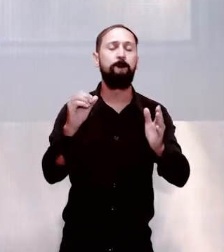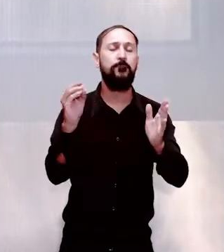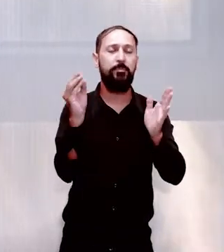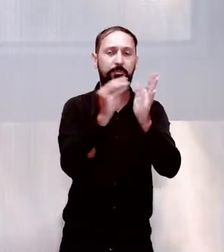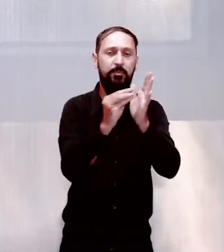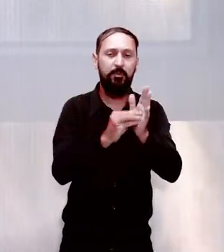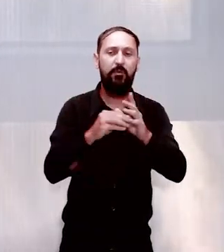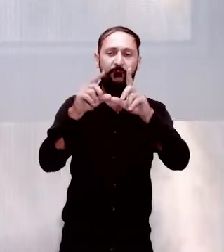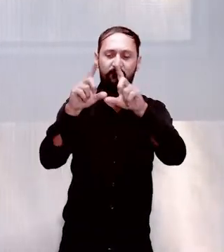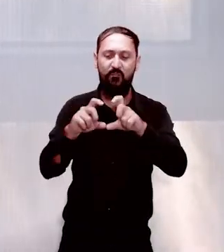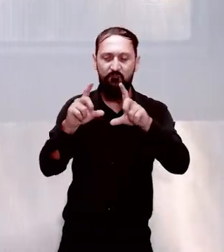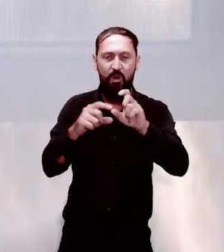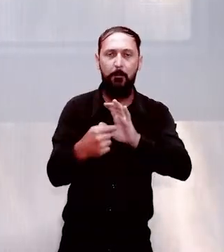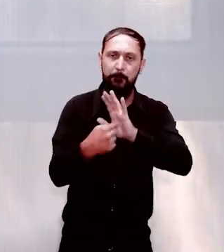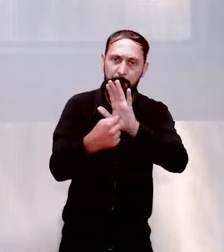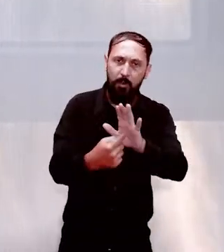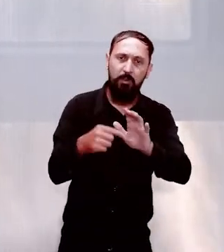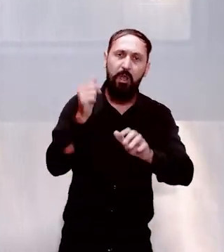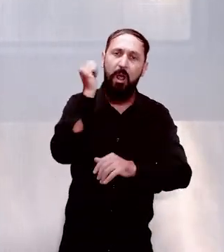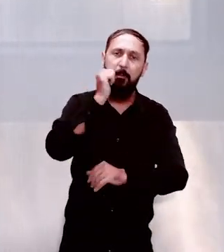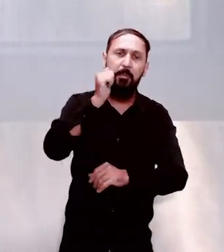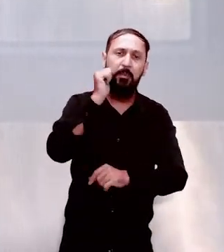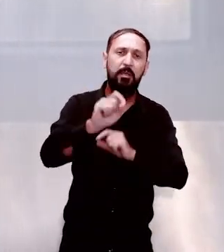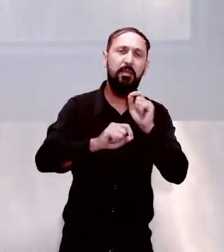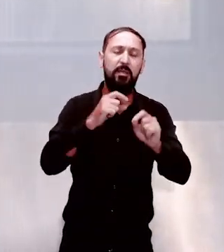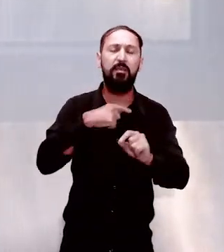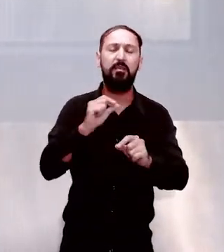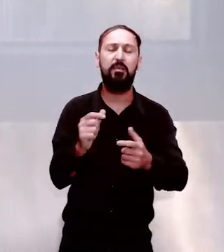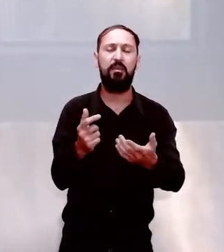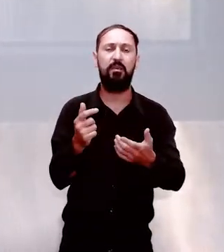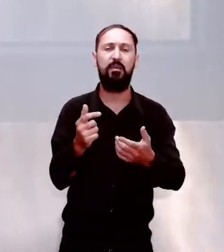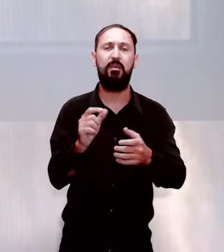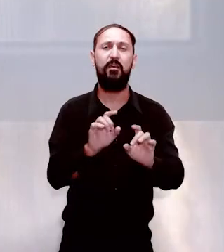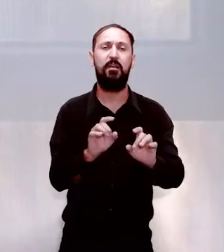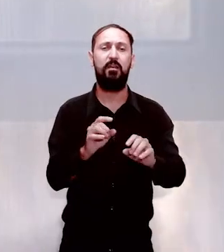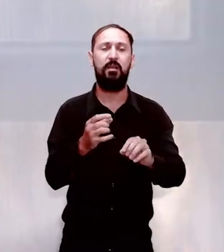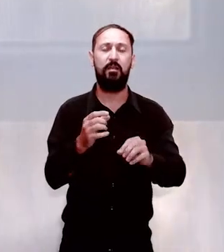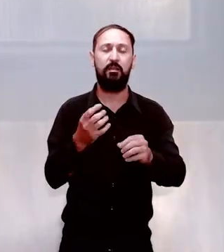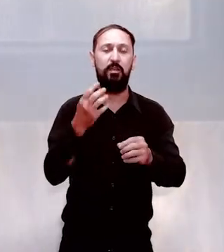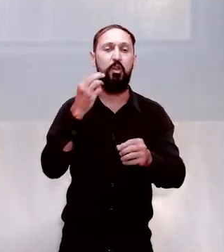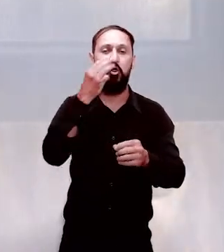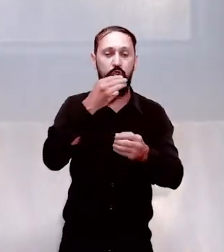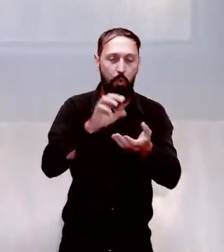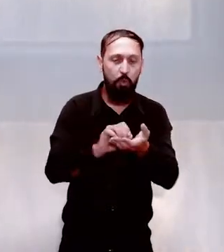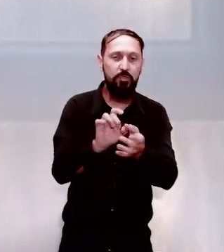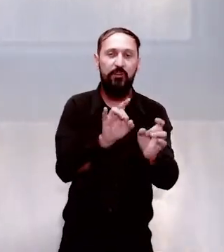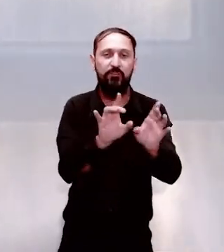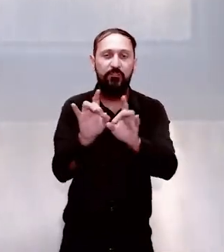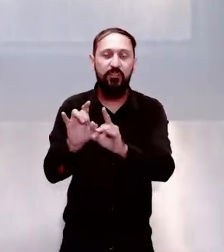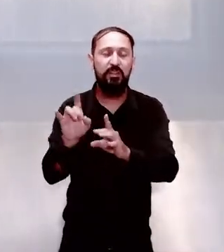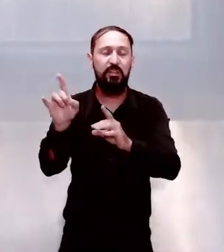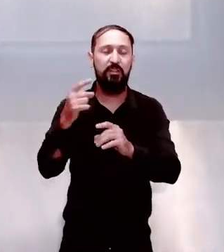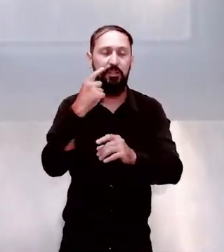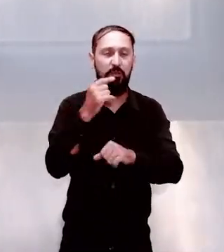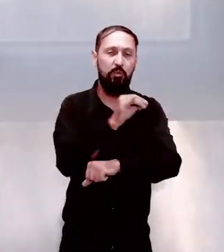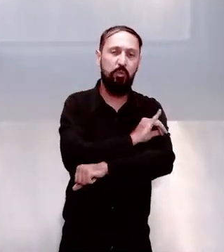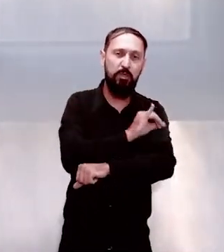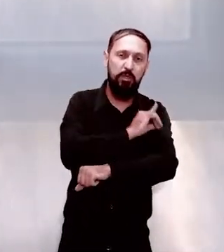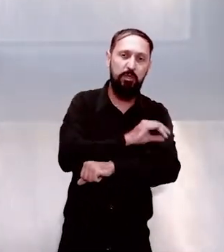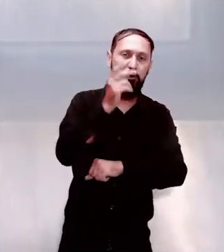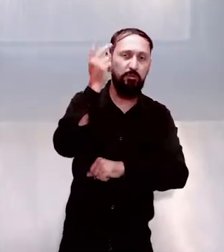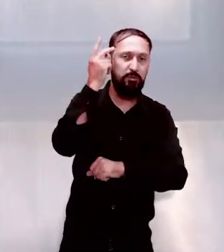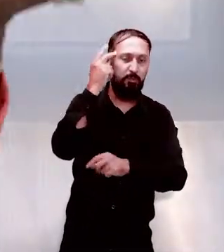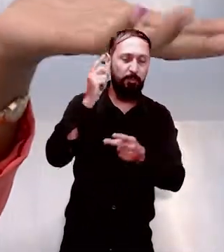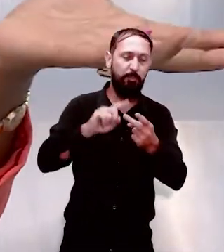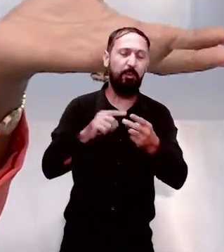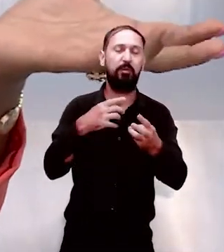e todos aqueles registros da história fotográficos representam bem aquelas mulheres quituteiras, aquelas mulheres vendendo as cocadas, né, lá no Rio de Janeiro,